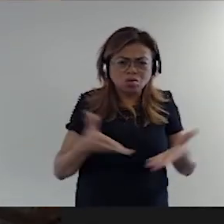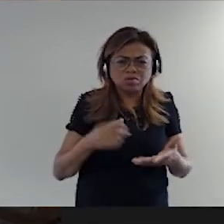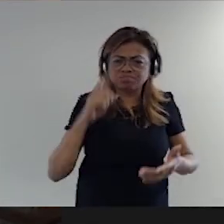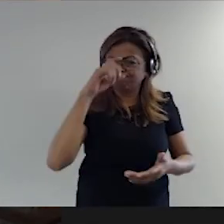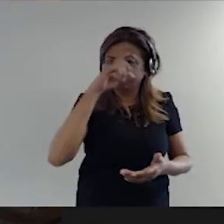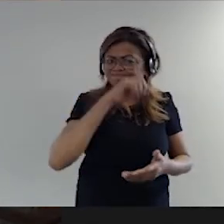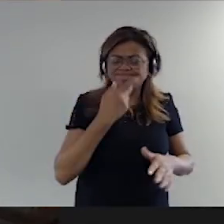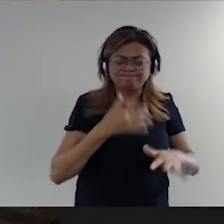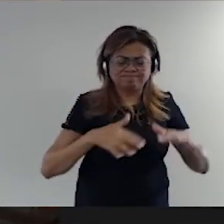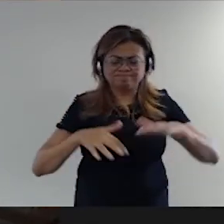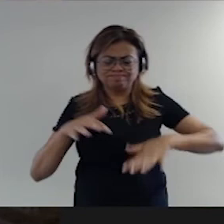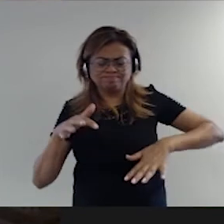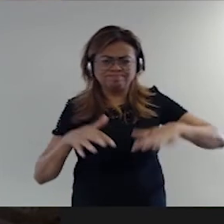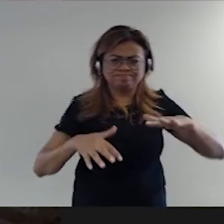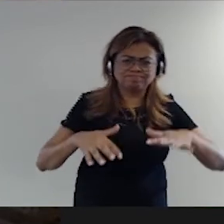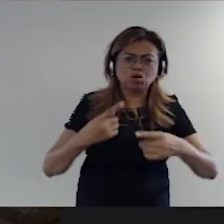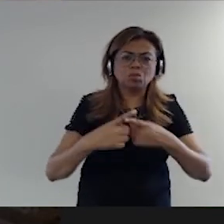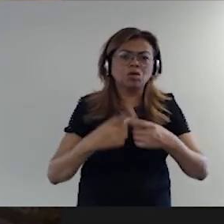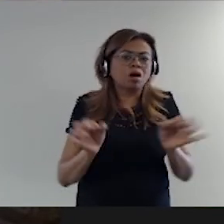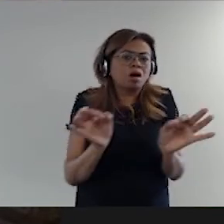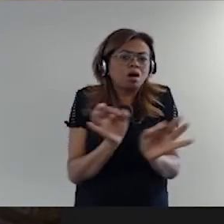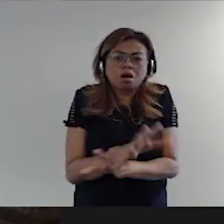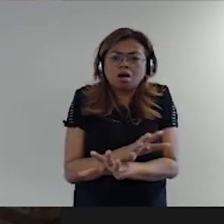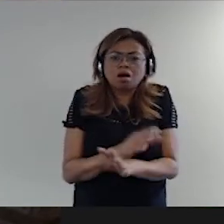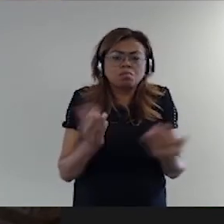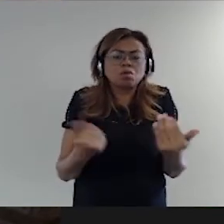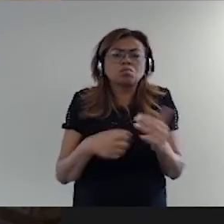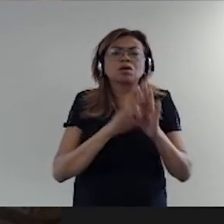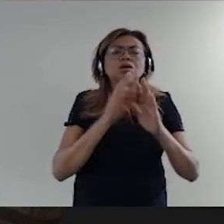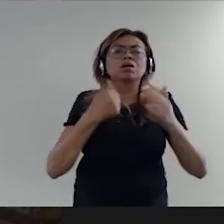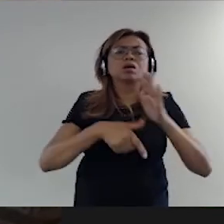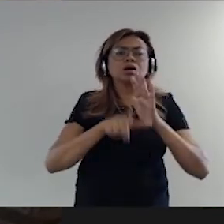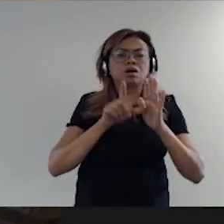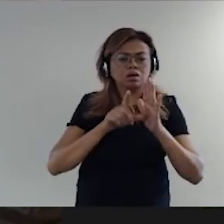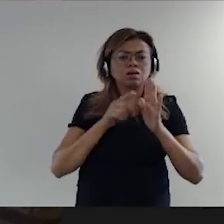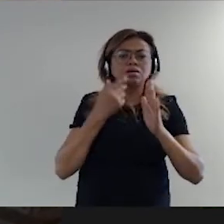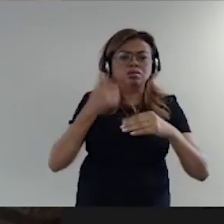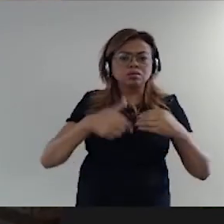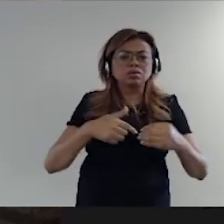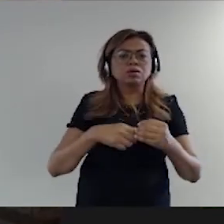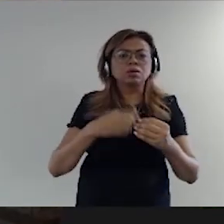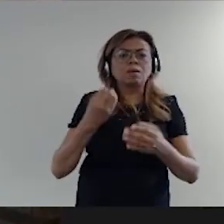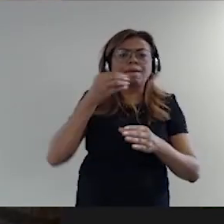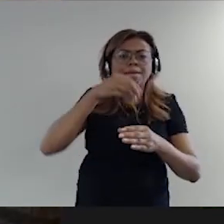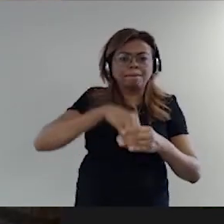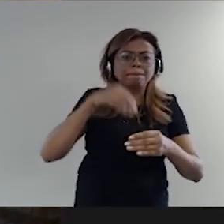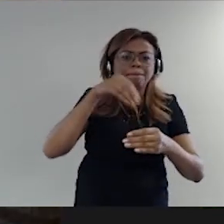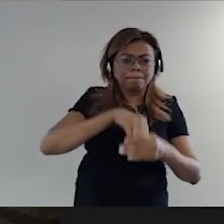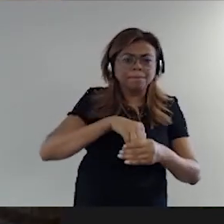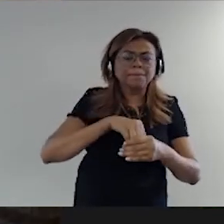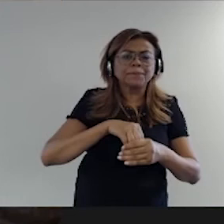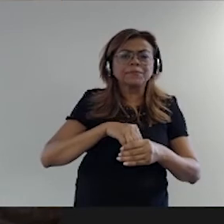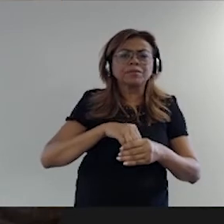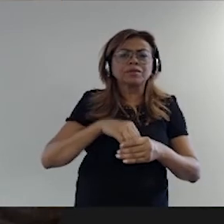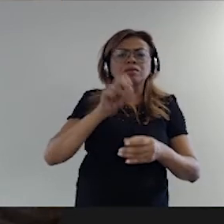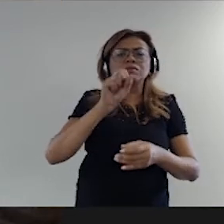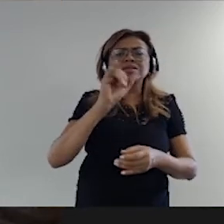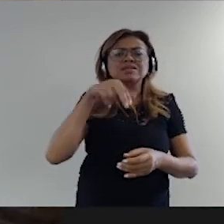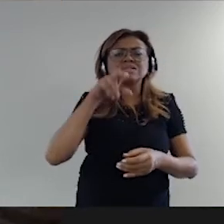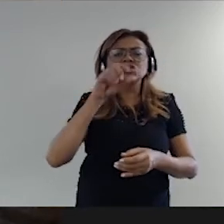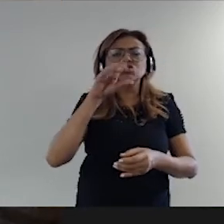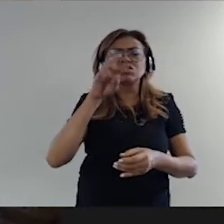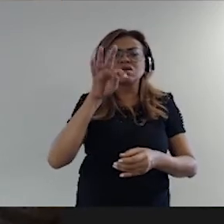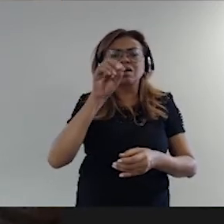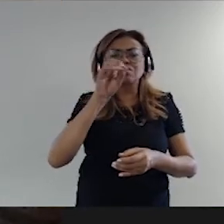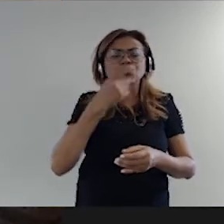a despeito de você acabar com o imposto, a despeito de você acabar com o imposto sindical, também